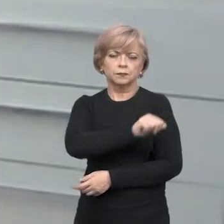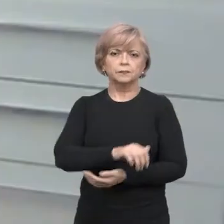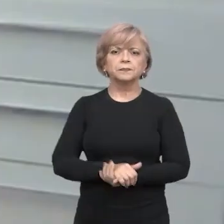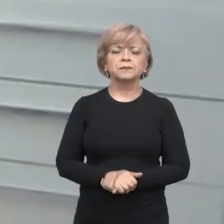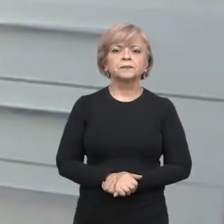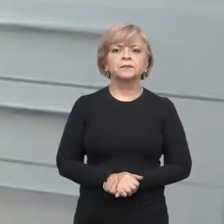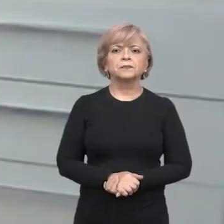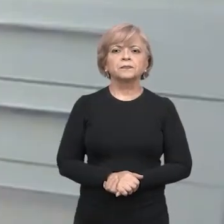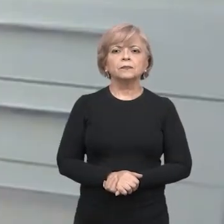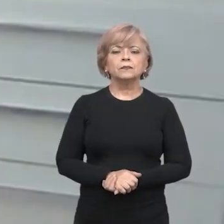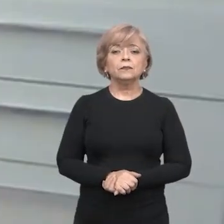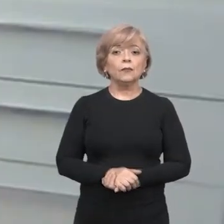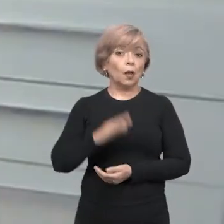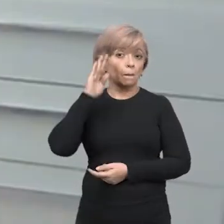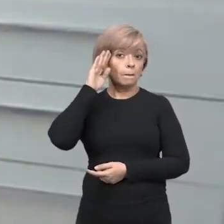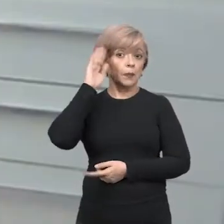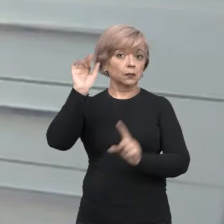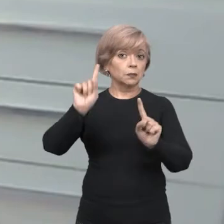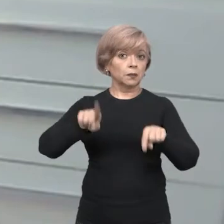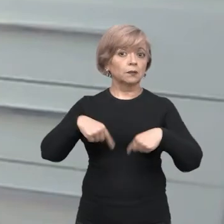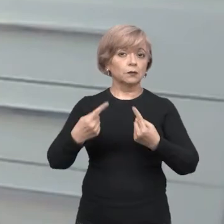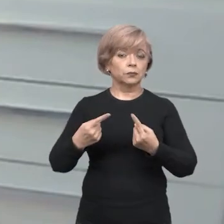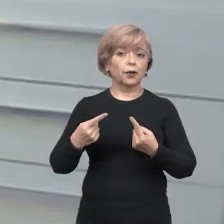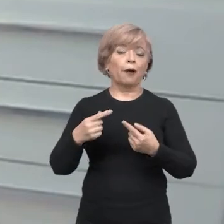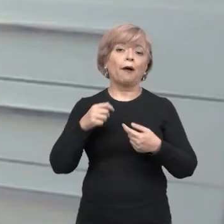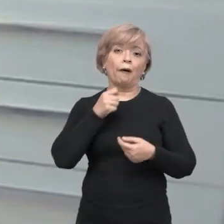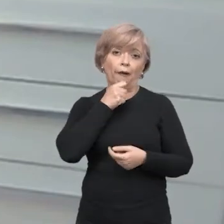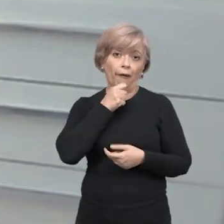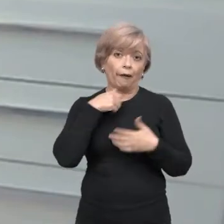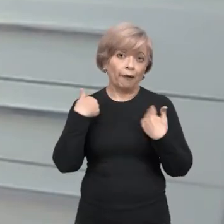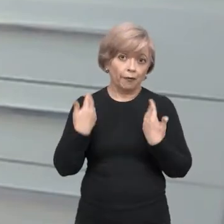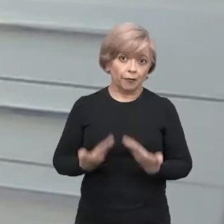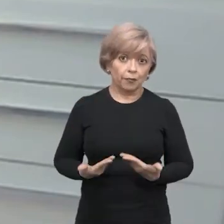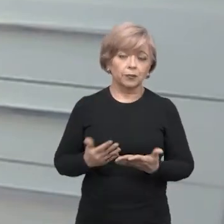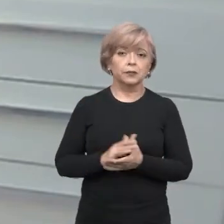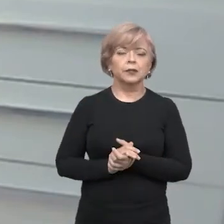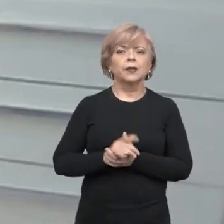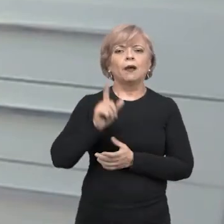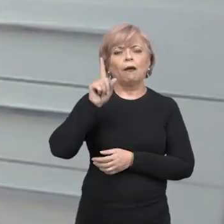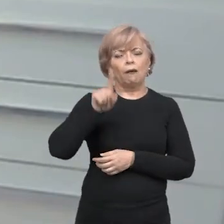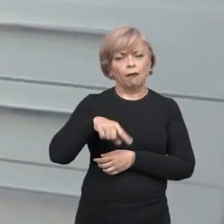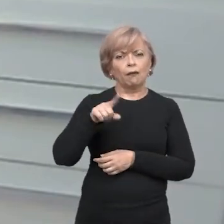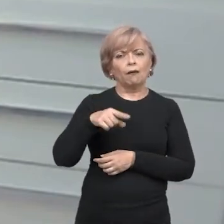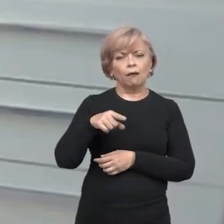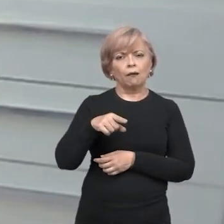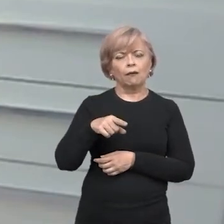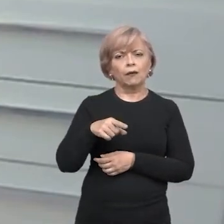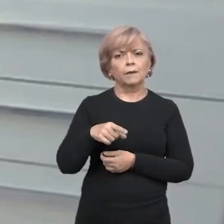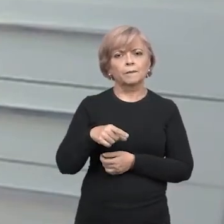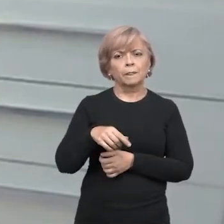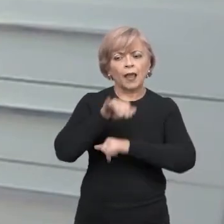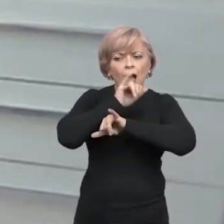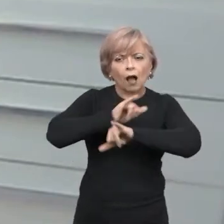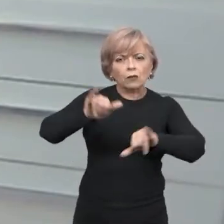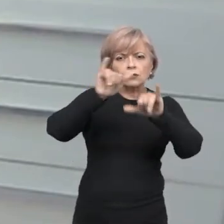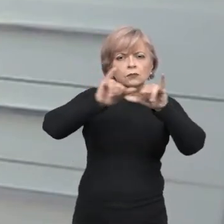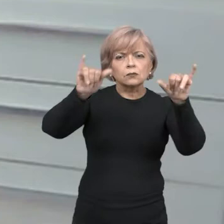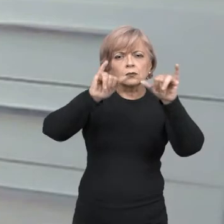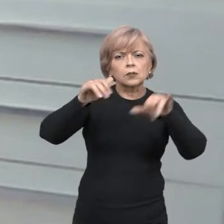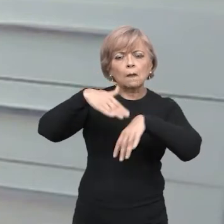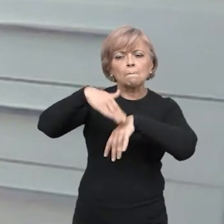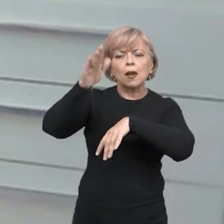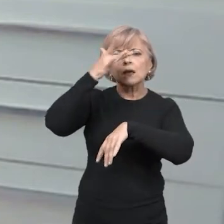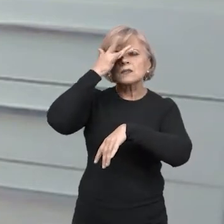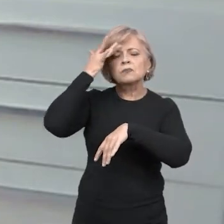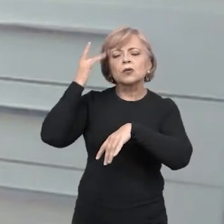é um dos principais desafios ainda é levar a a número maior de